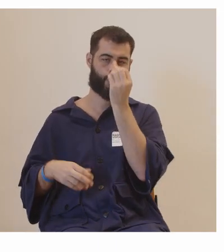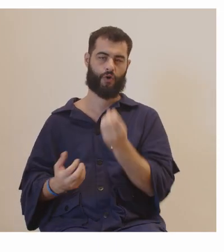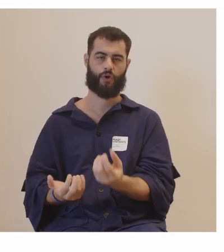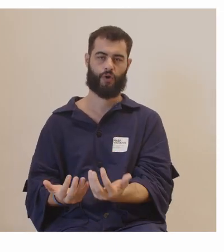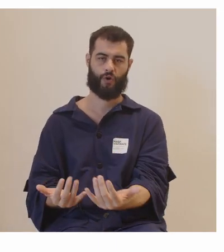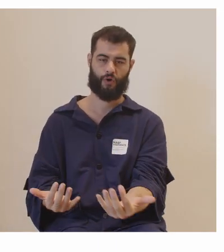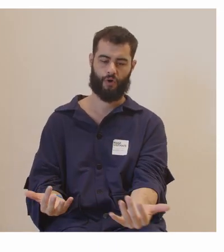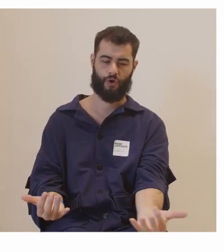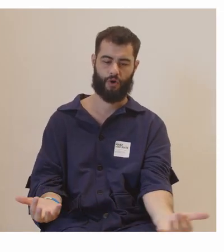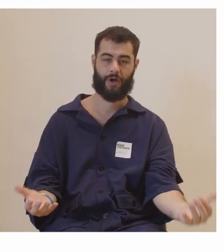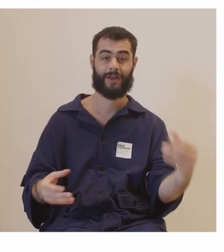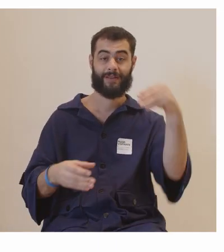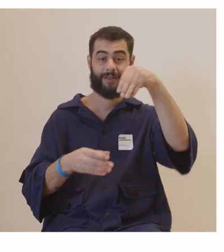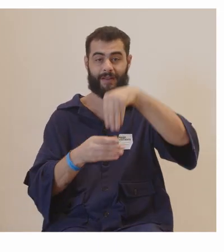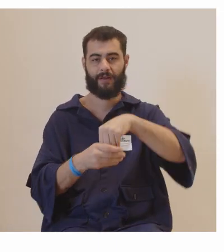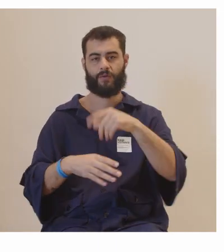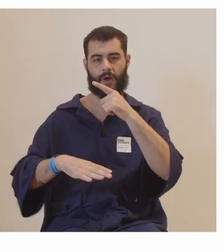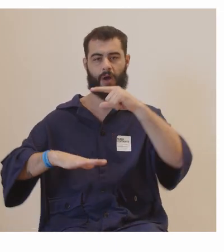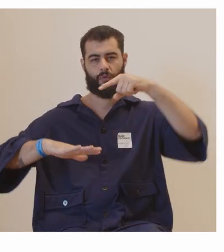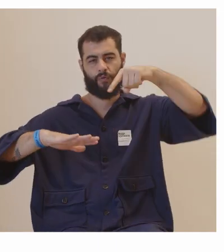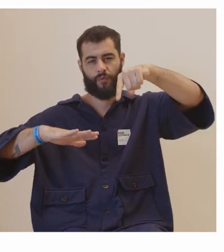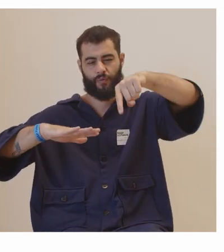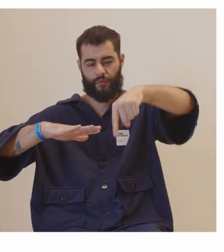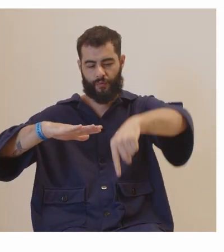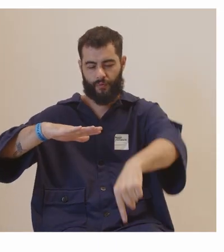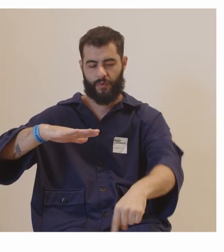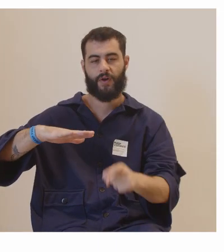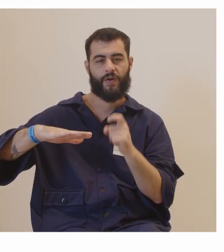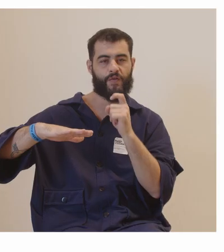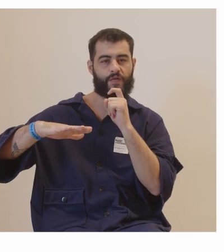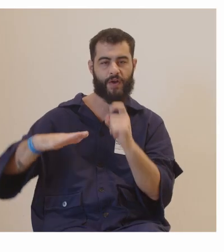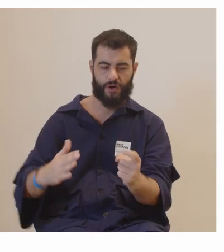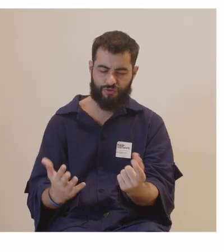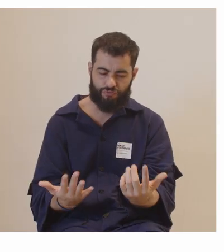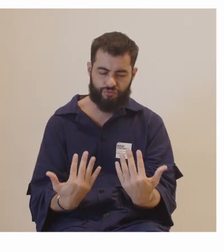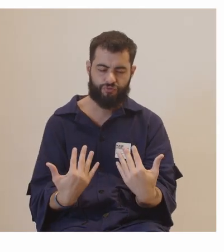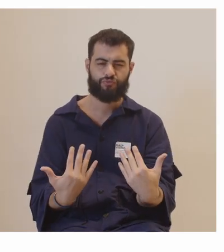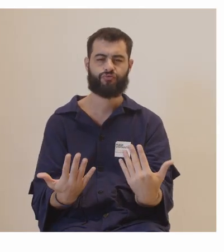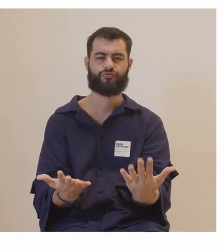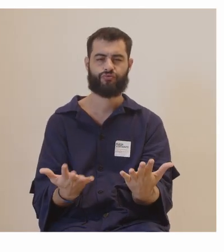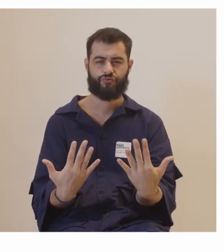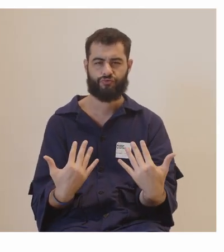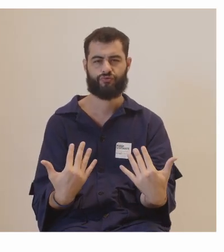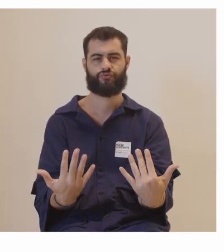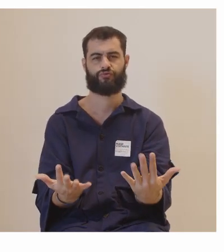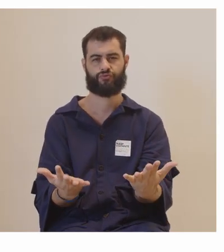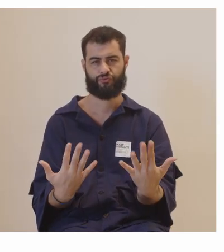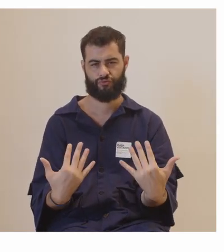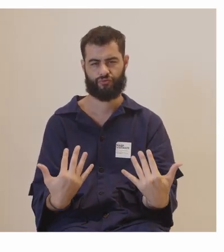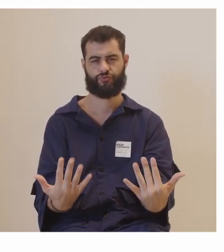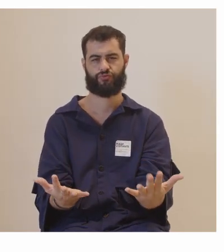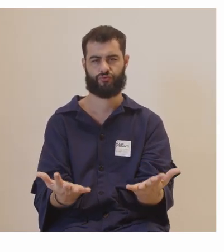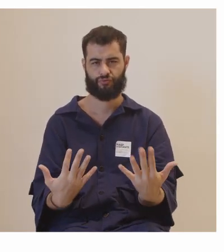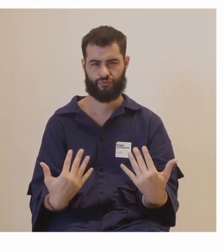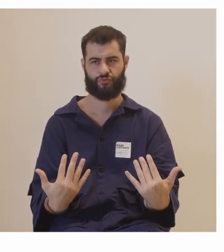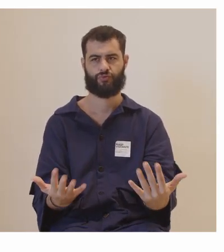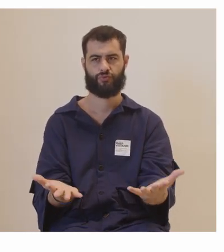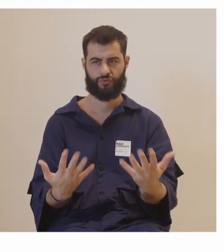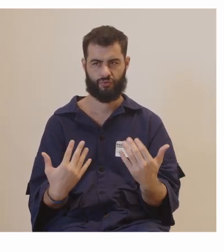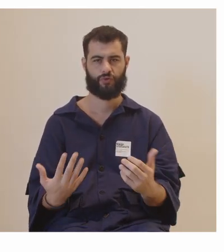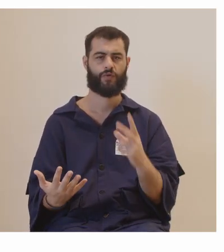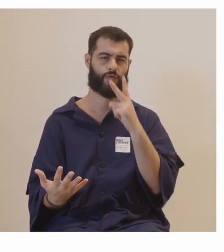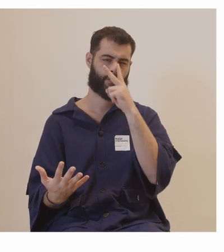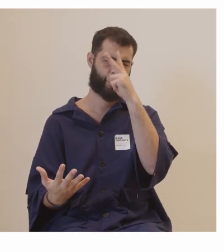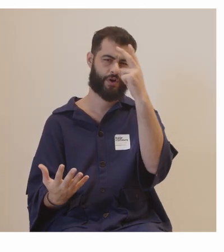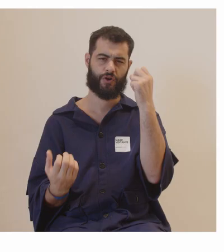extraordinárias vegetações submersas, longas algas filamentosas, esverdeadas selvagens, púrpuras, que, sob o